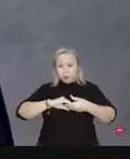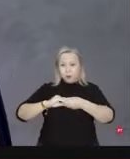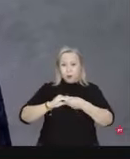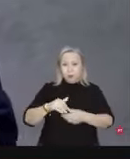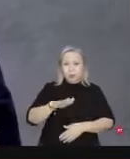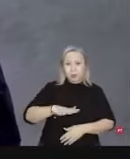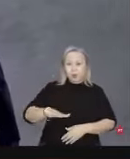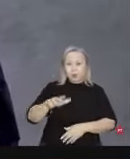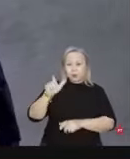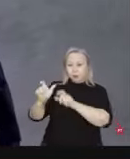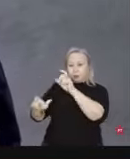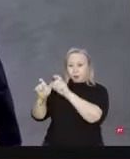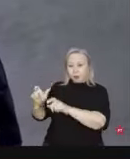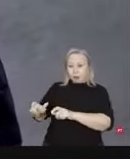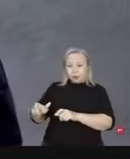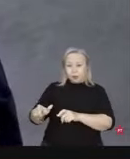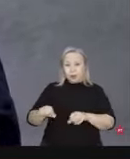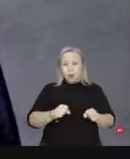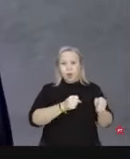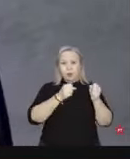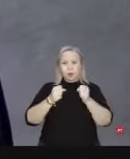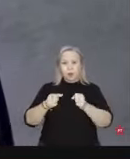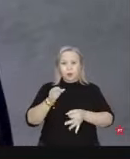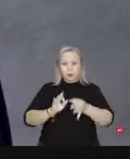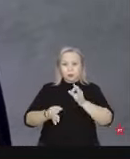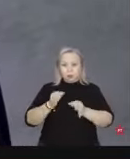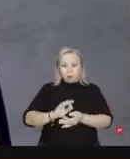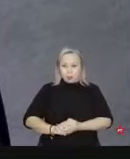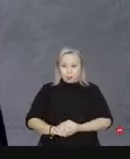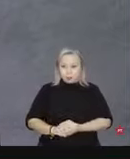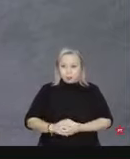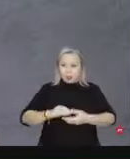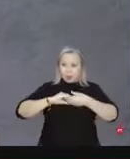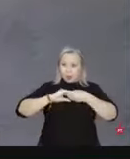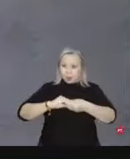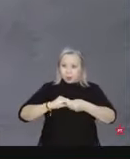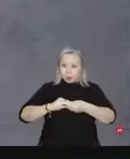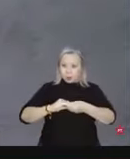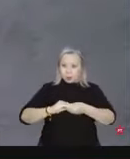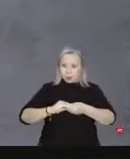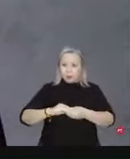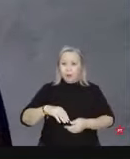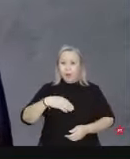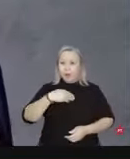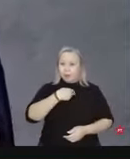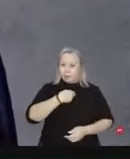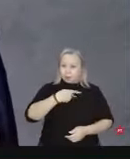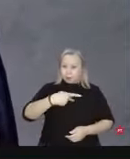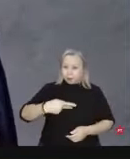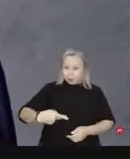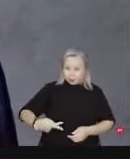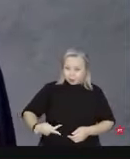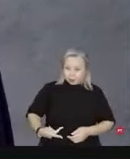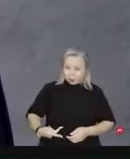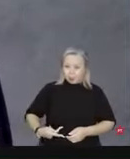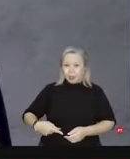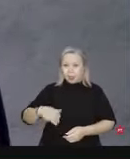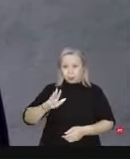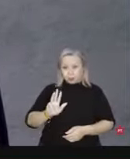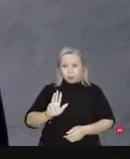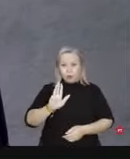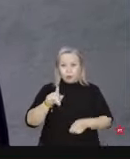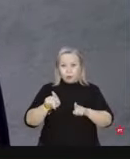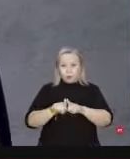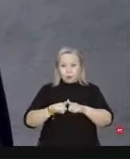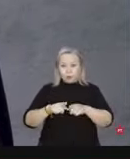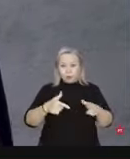os membros do Poder Judiciário. Cumprimento o excelentíssimo senhor presidente da República, eleito e hoje diplomado, Luiz Inácio Lula